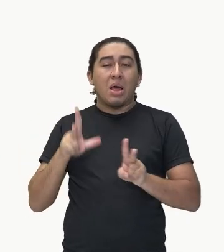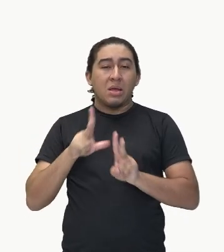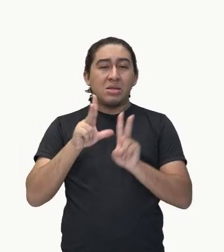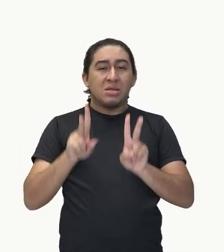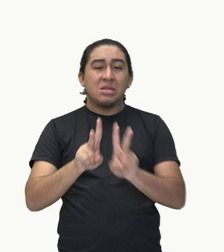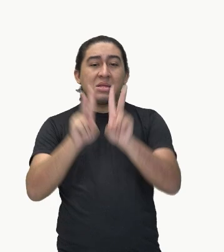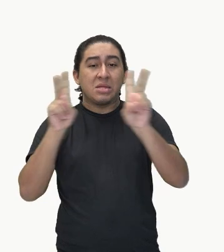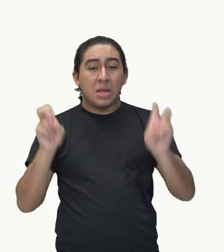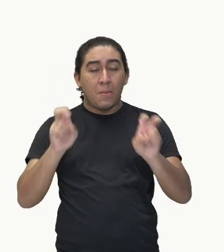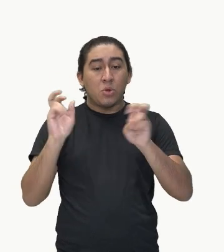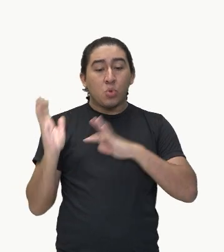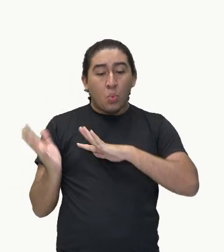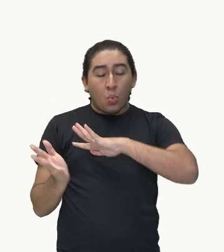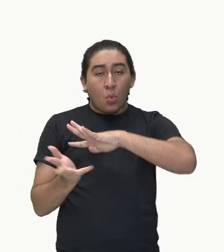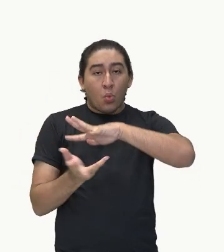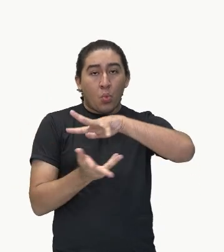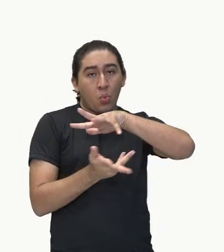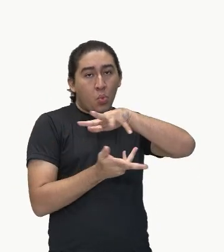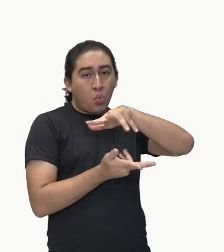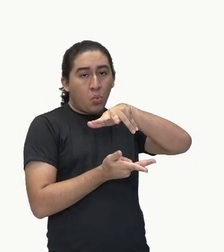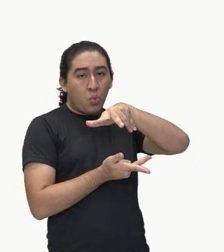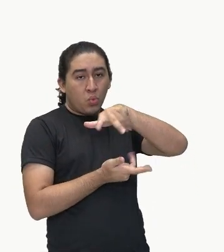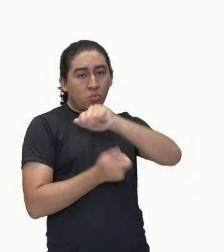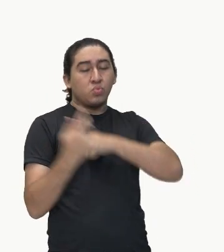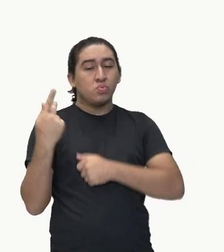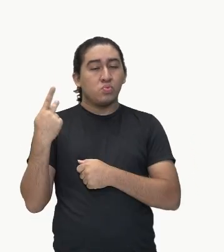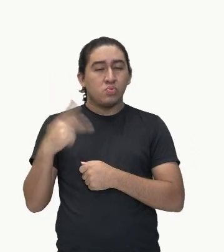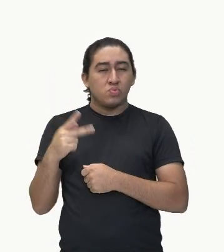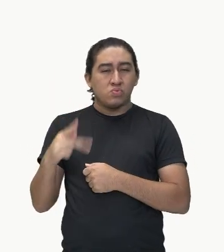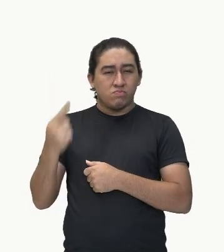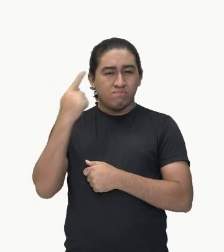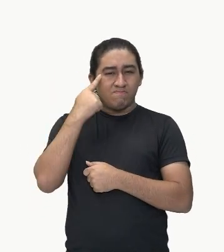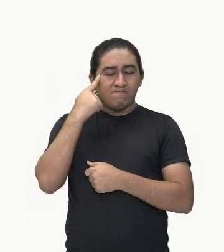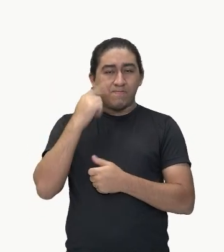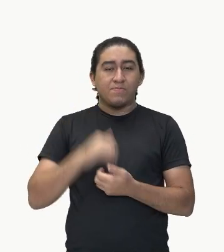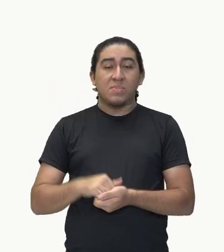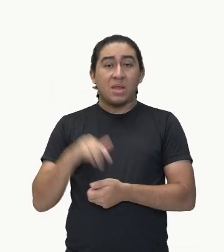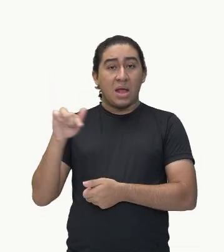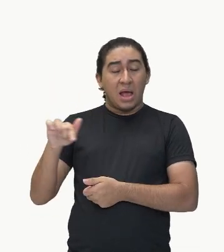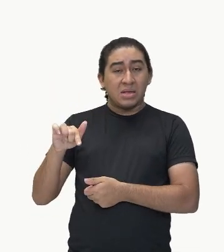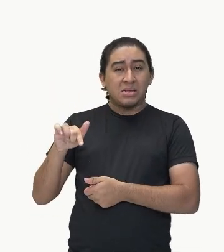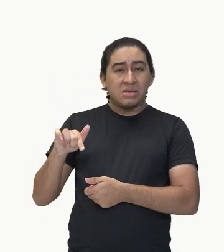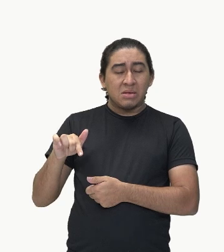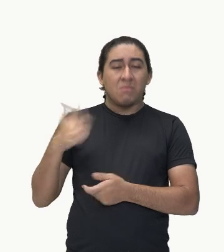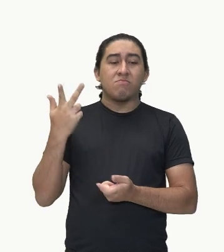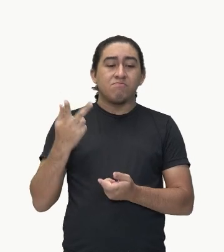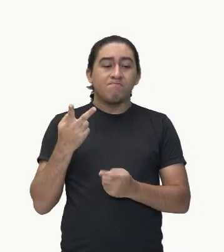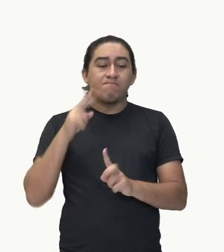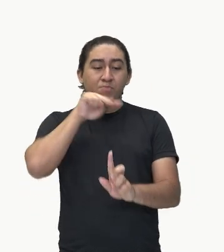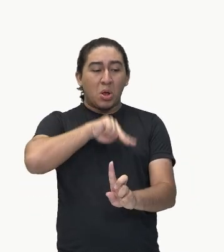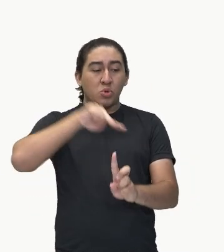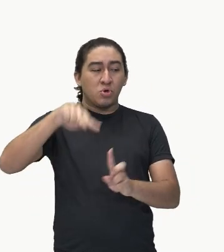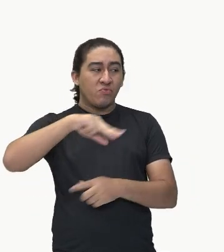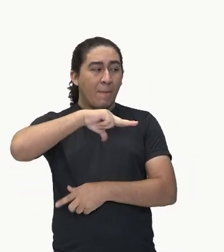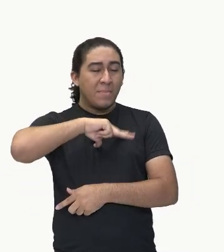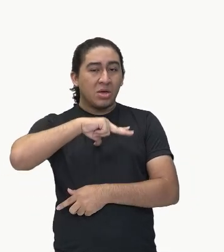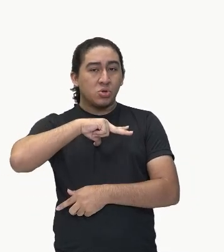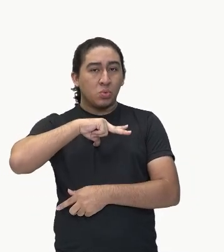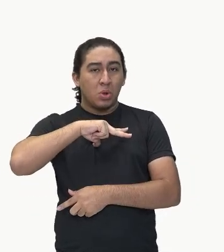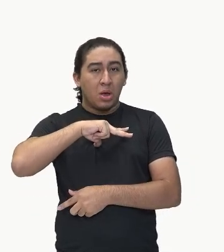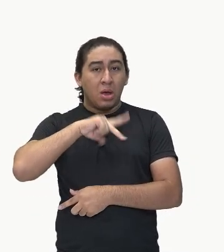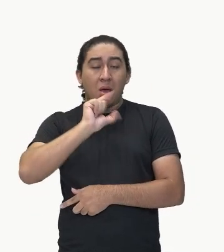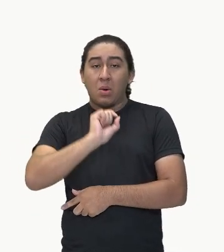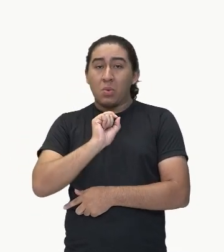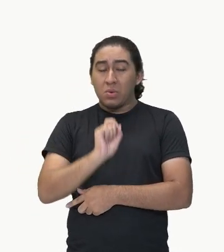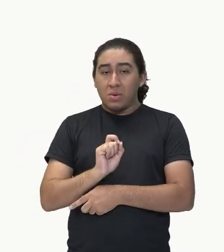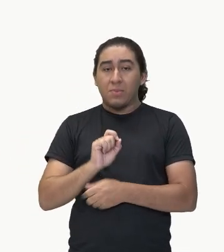que o cerca. Vamos nos lembrar que esta visão particular deste mundo que o cerca é esta visão de